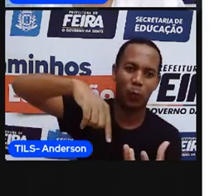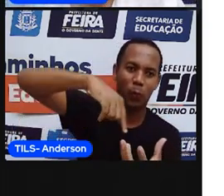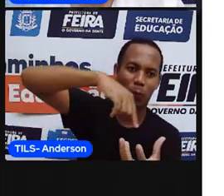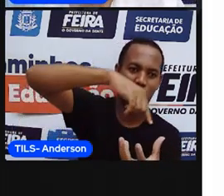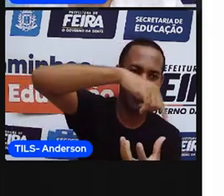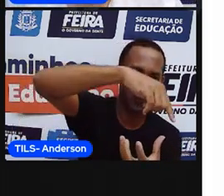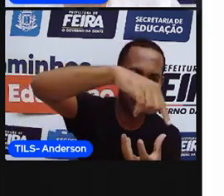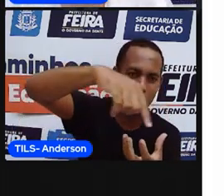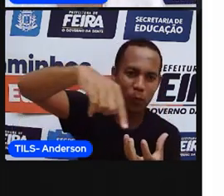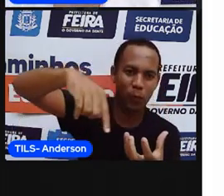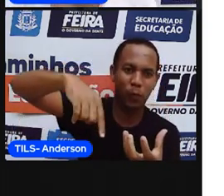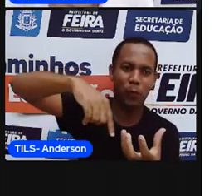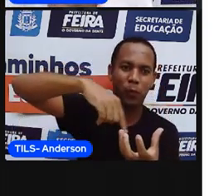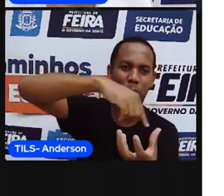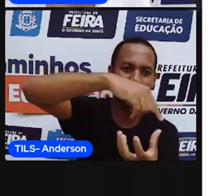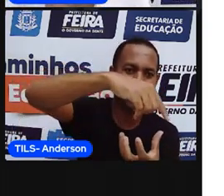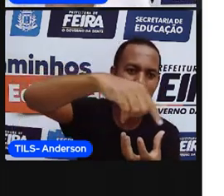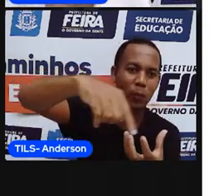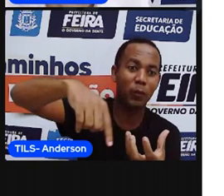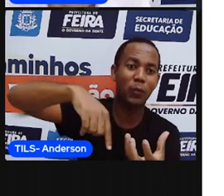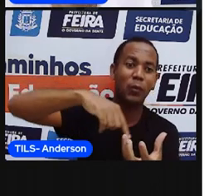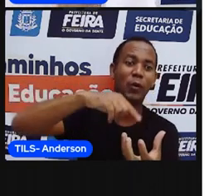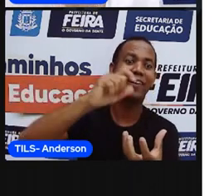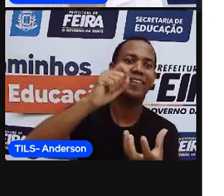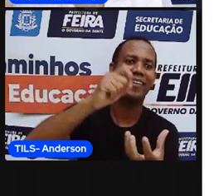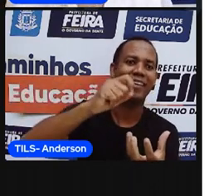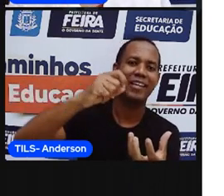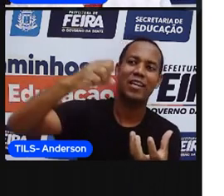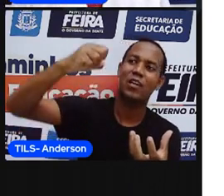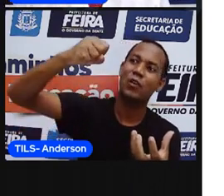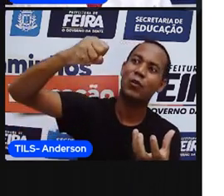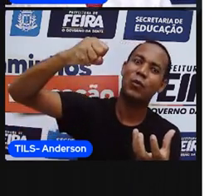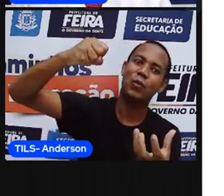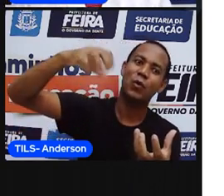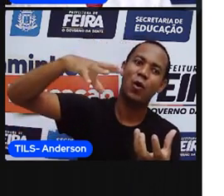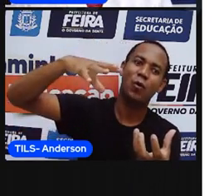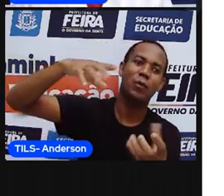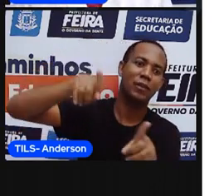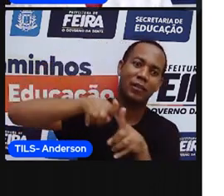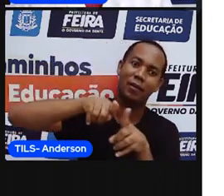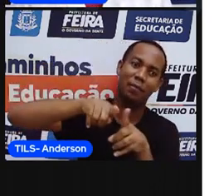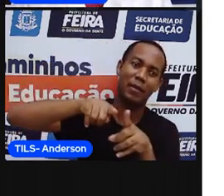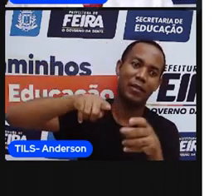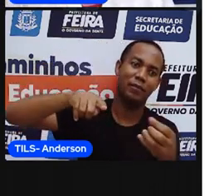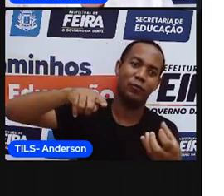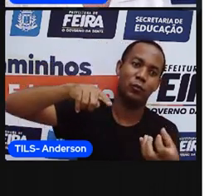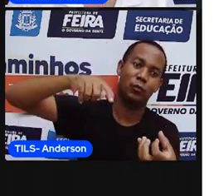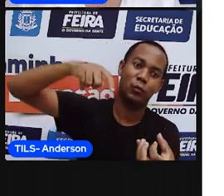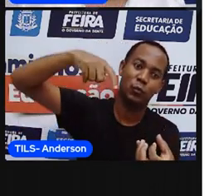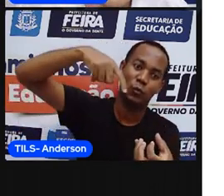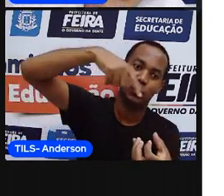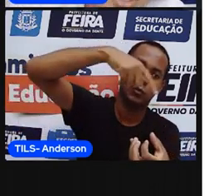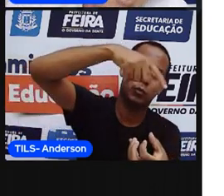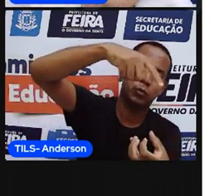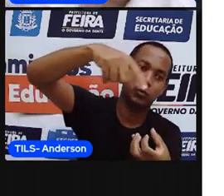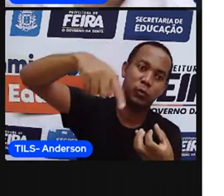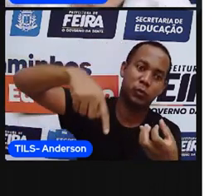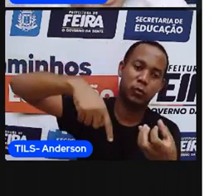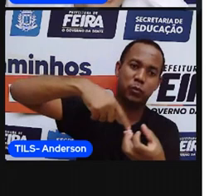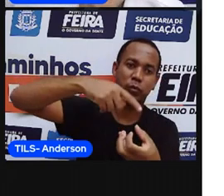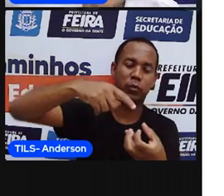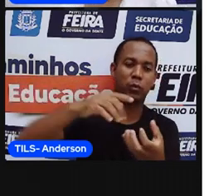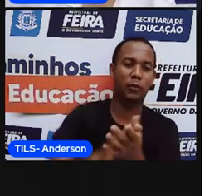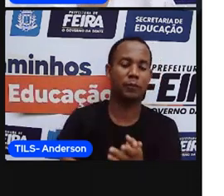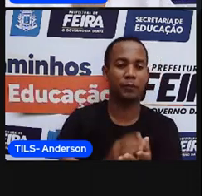gente, acredite, em torno do Sol e em torno de si mesma. Como assim? Tá, a Pró vai até afastar um pouquinho aqui